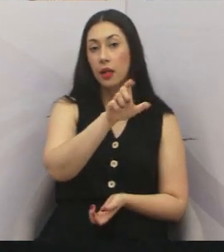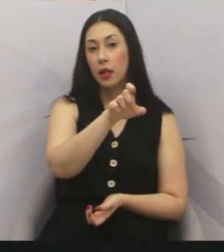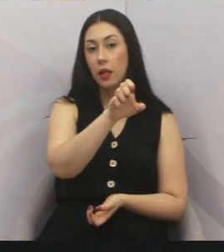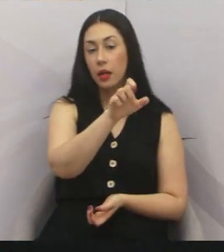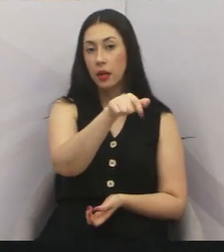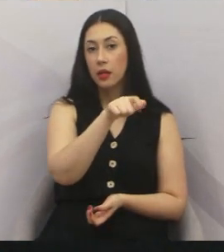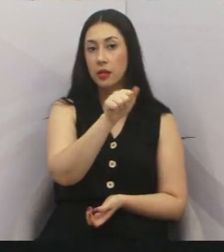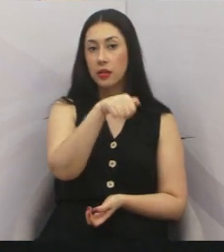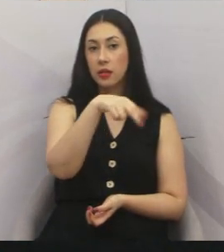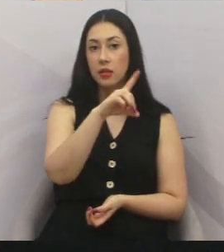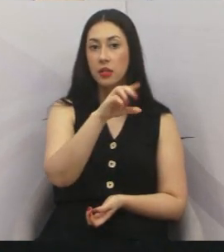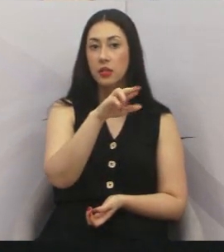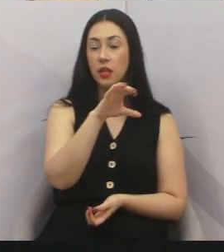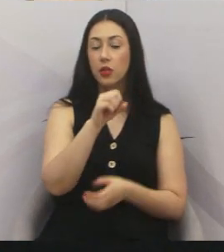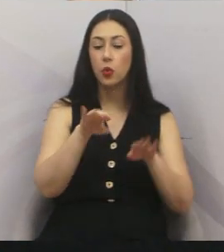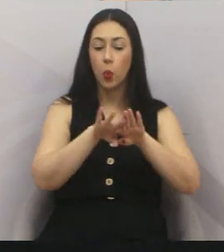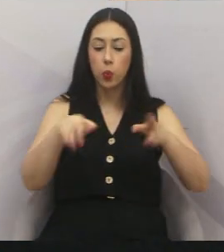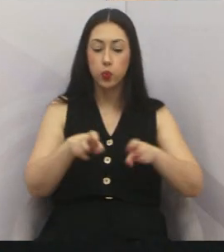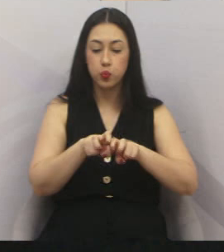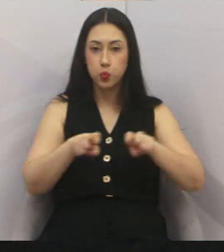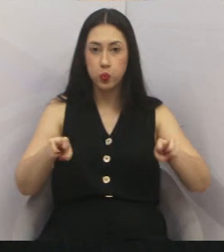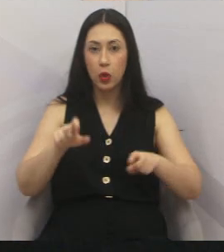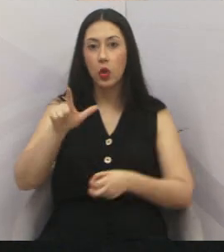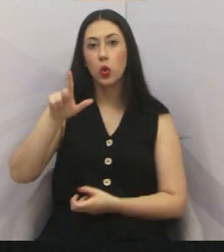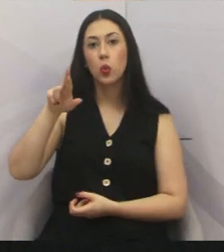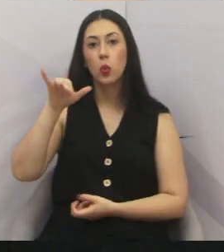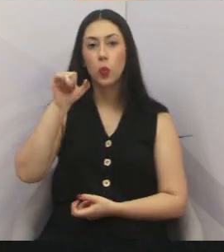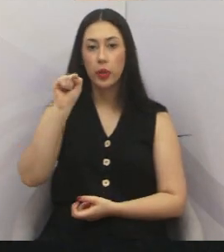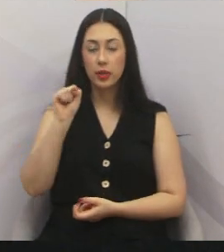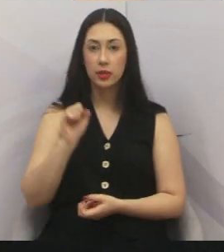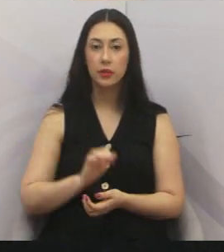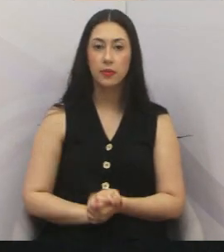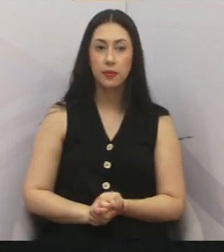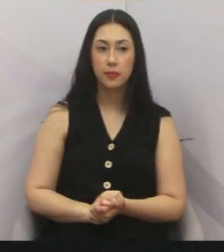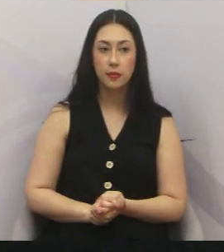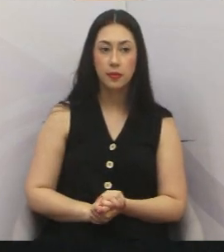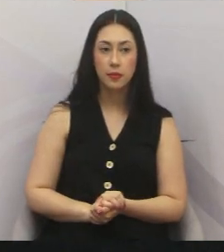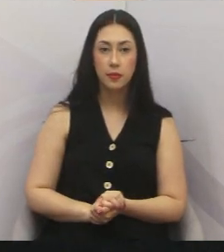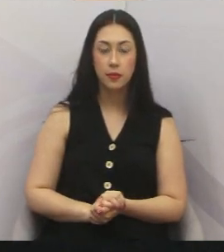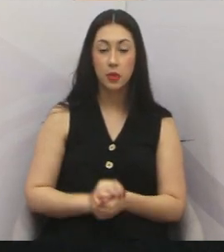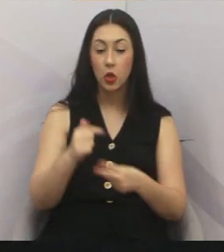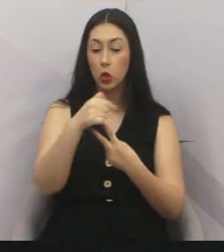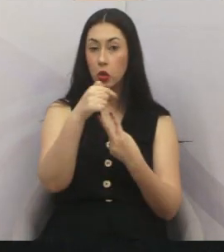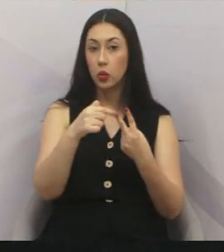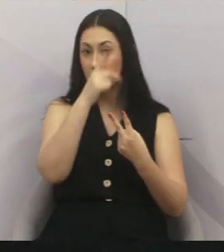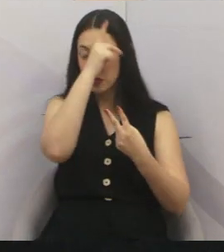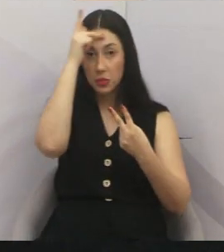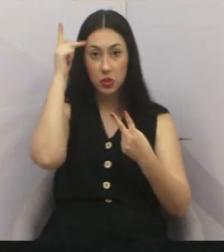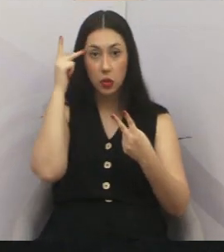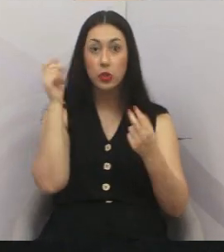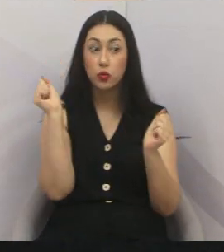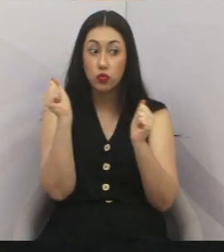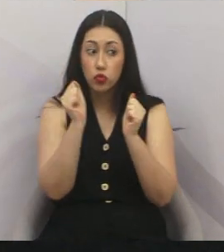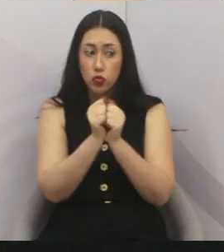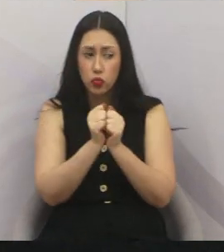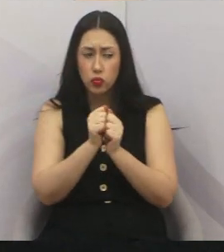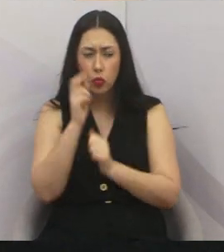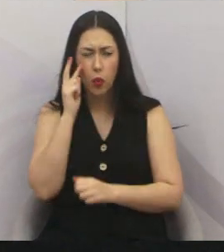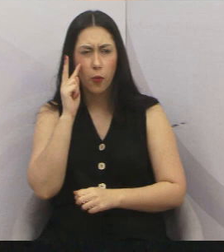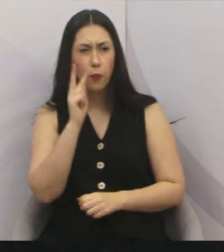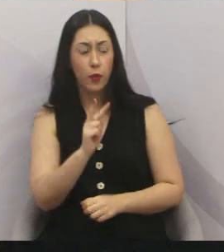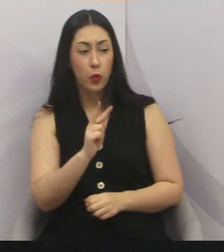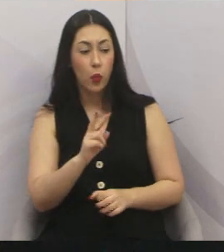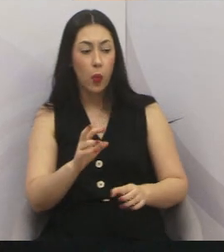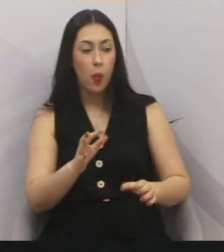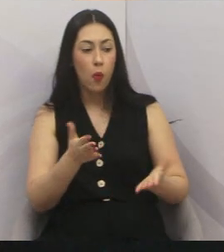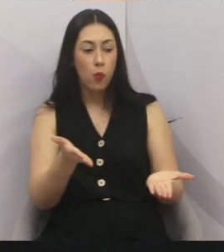Valdomiro da Silva, mesário Luiz Carlos dos Santos Turci. Duas pessoas acompanharam o descerramento